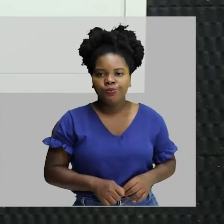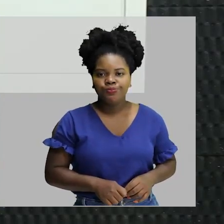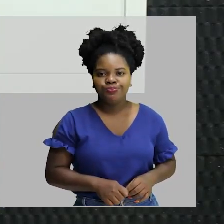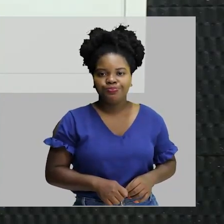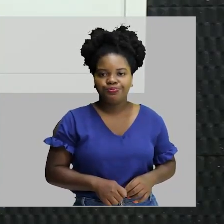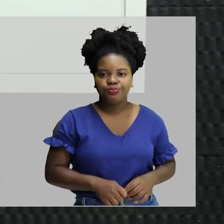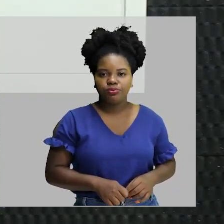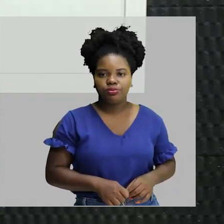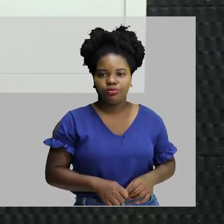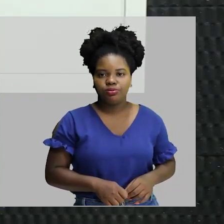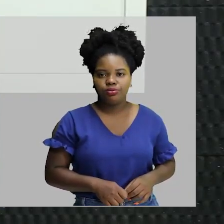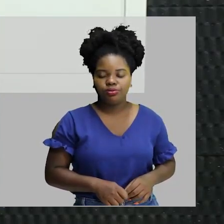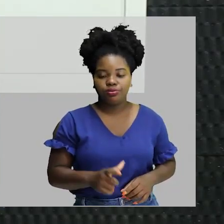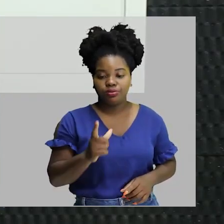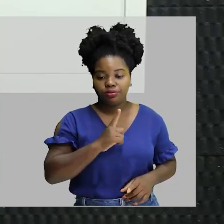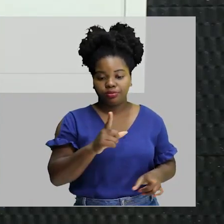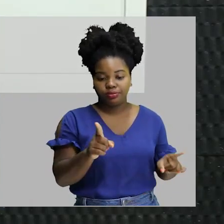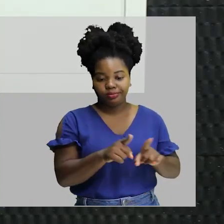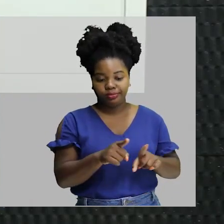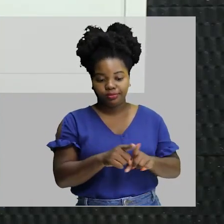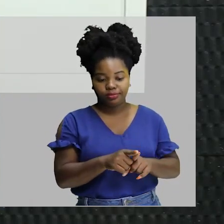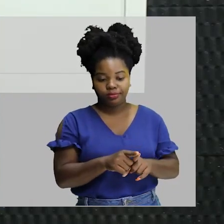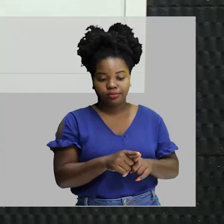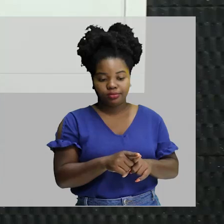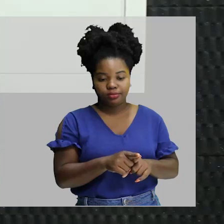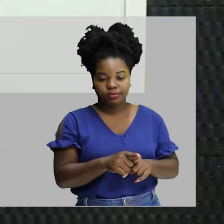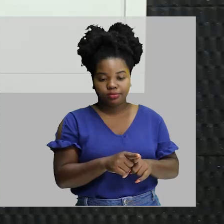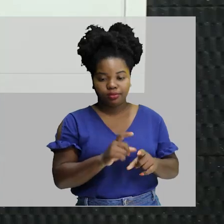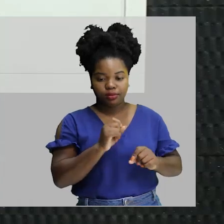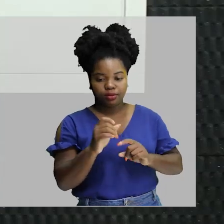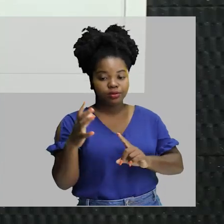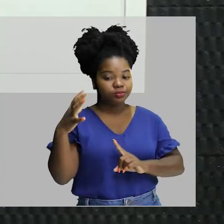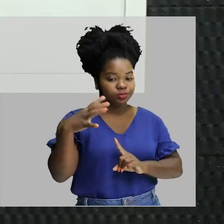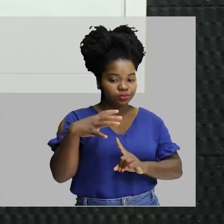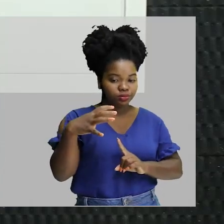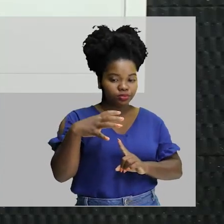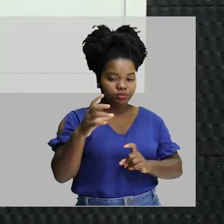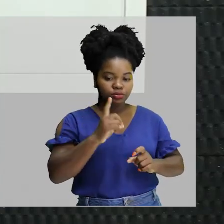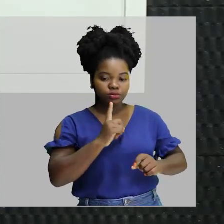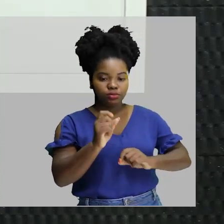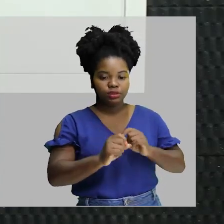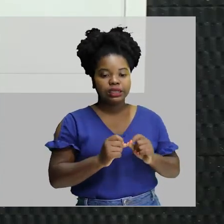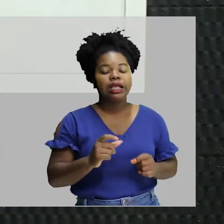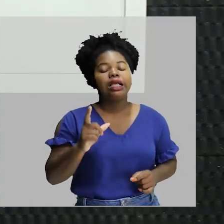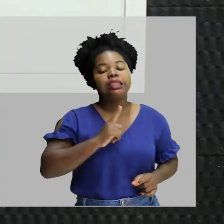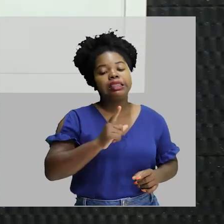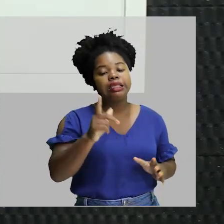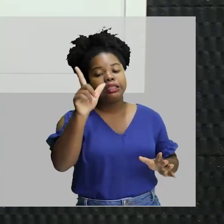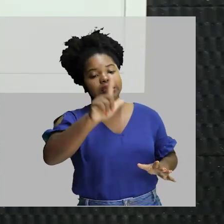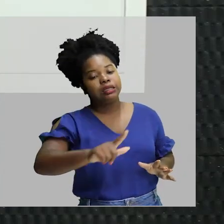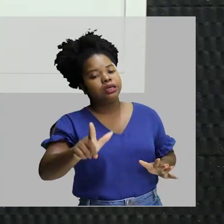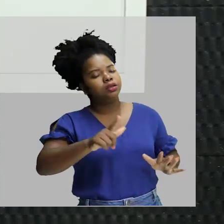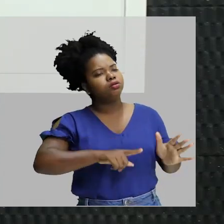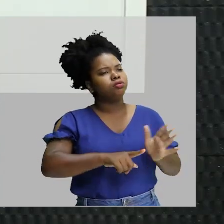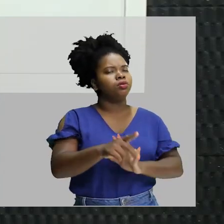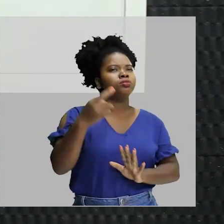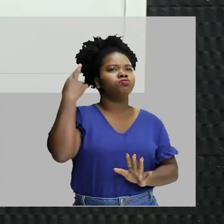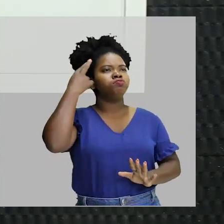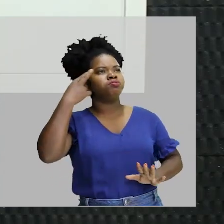temos ali e temos inspirações, claro, existem literaturas também que questionam, o estoicismo ele não usa muito